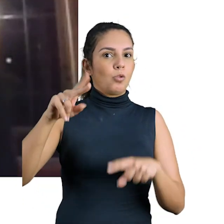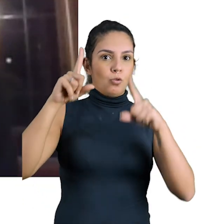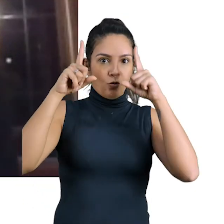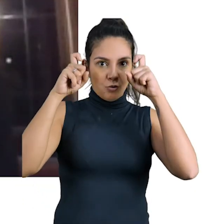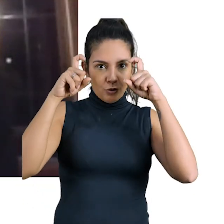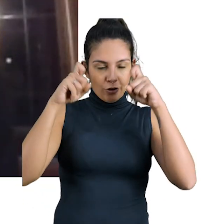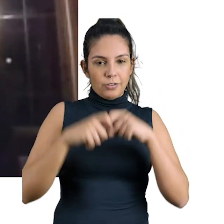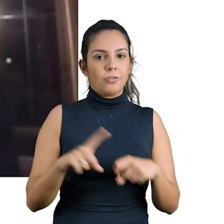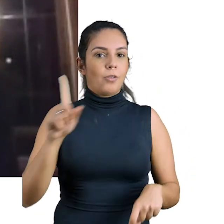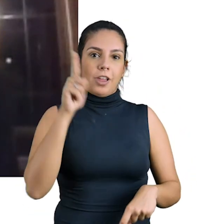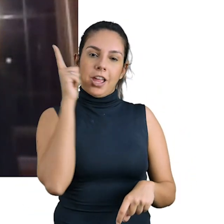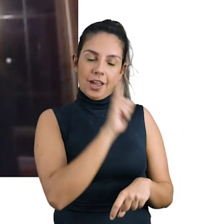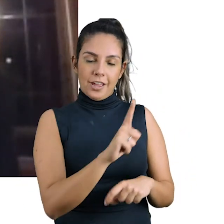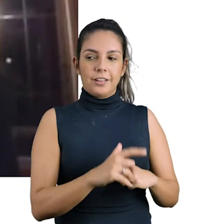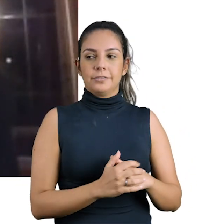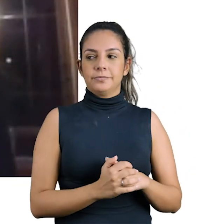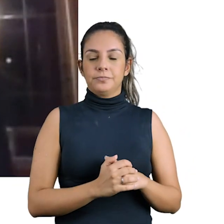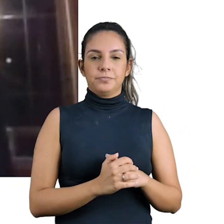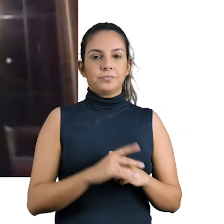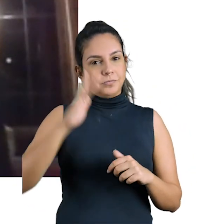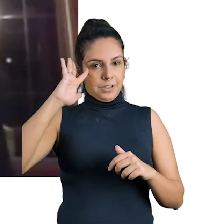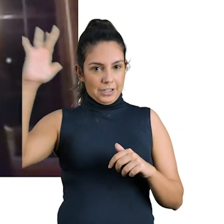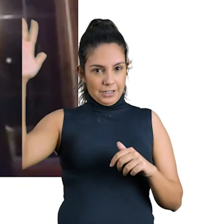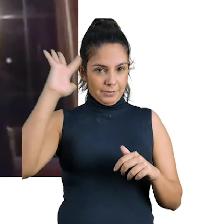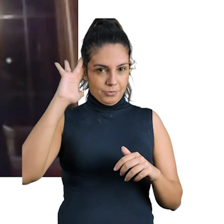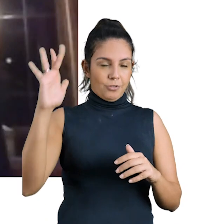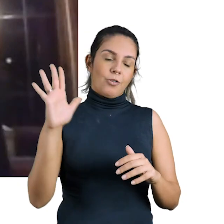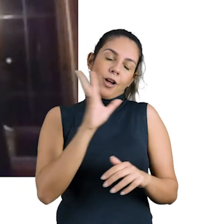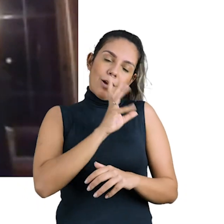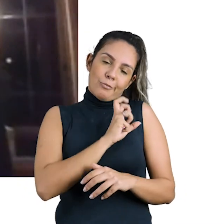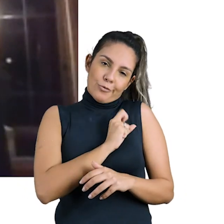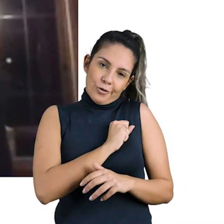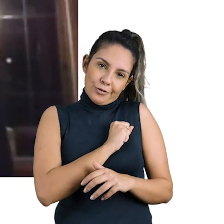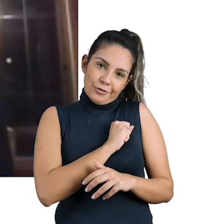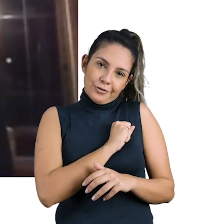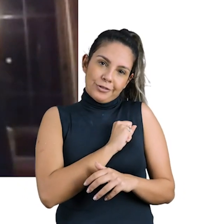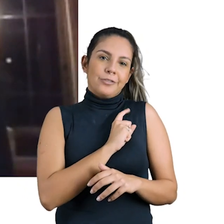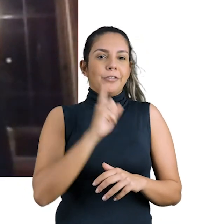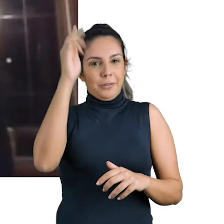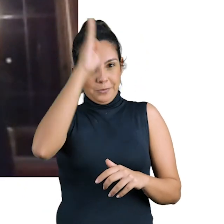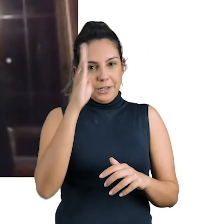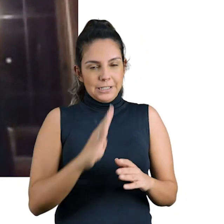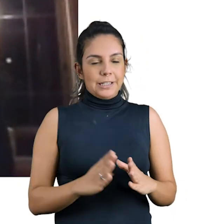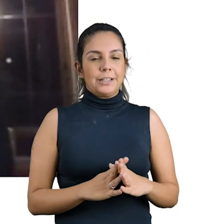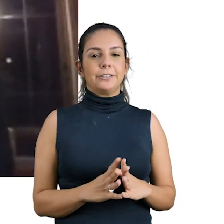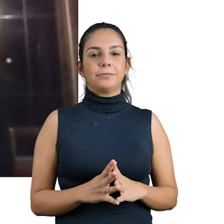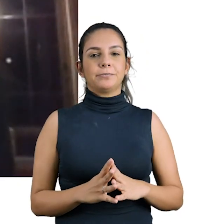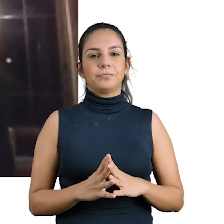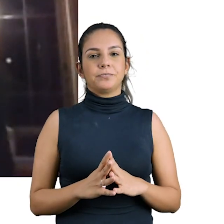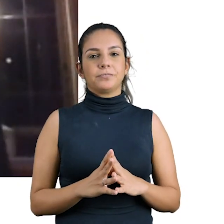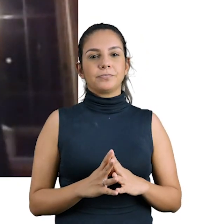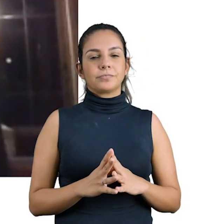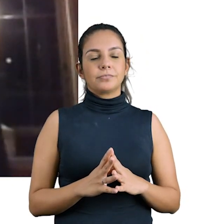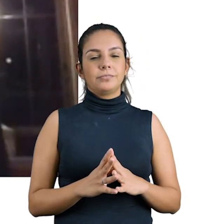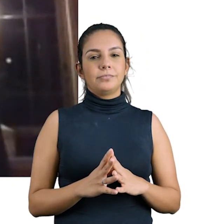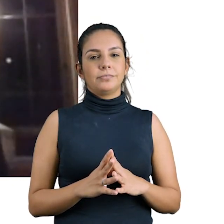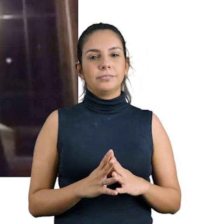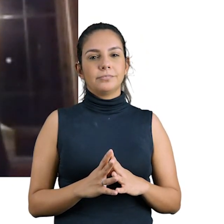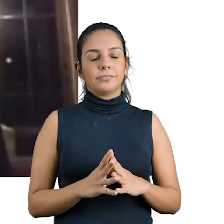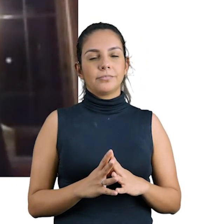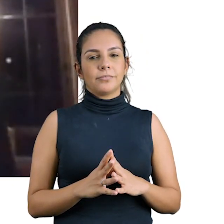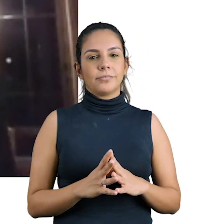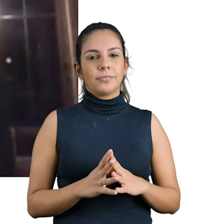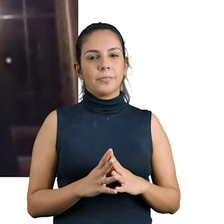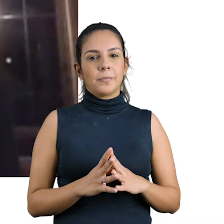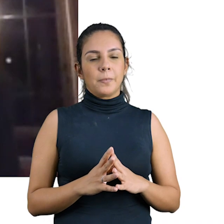retrato e, portanto, não ganharam a imaginação, o afeto e a subjetividade dos brasileiros. Isso será uma exposição